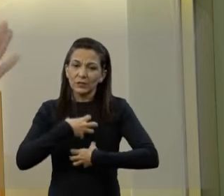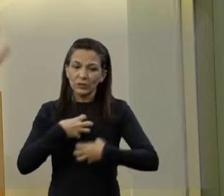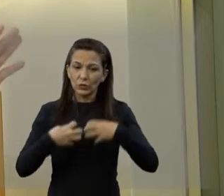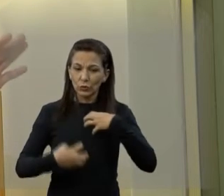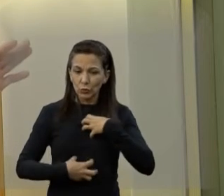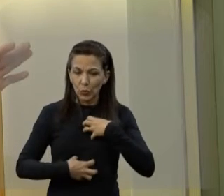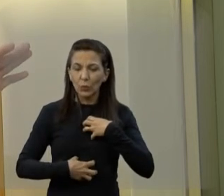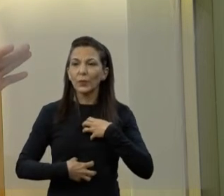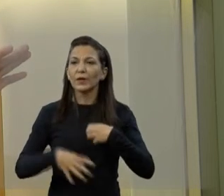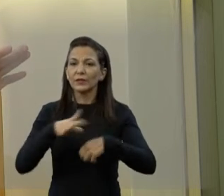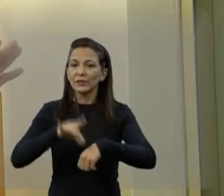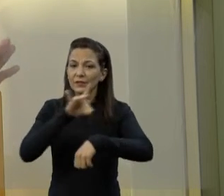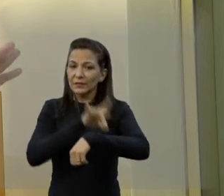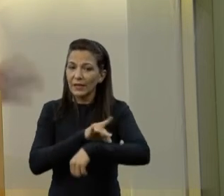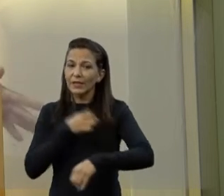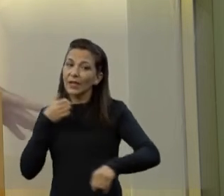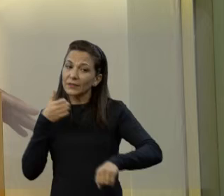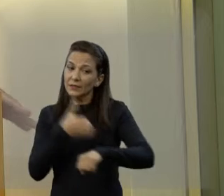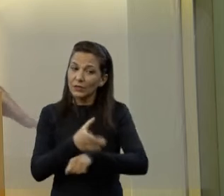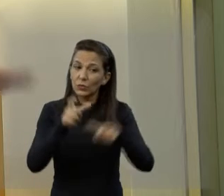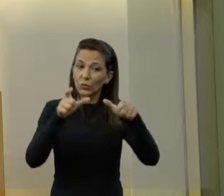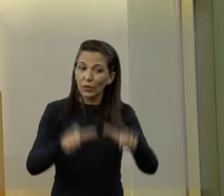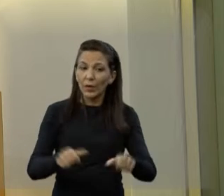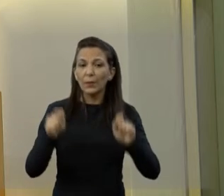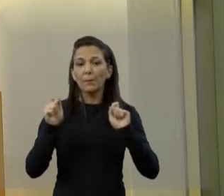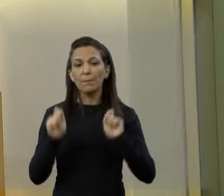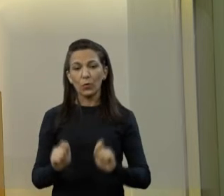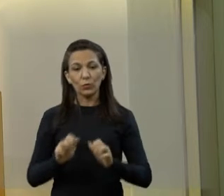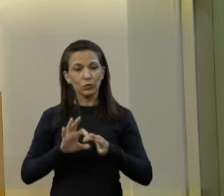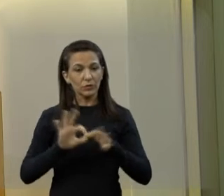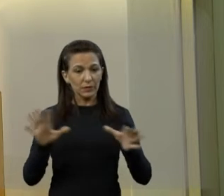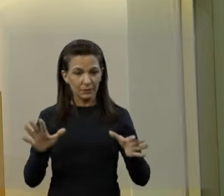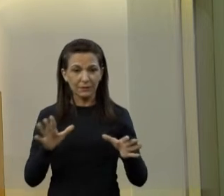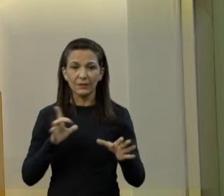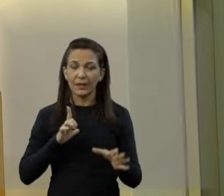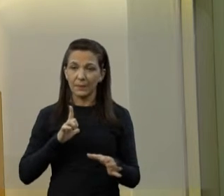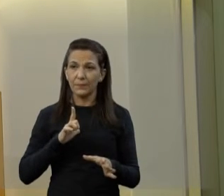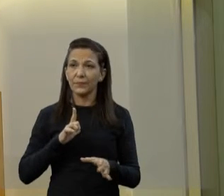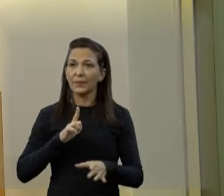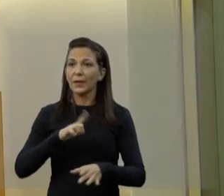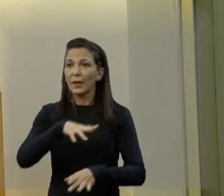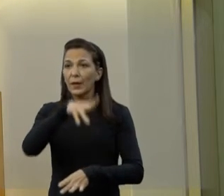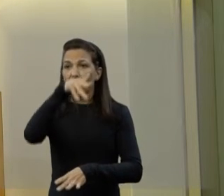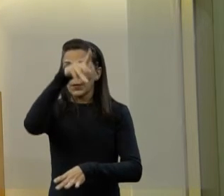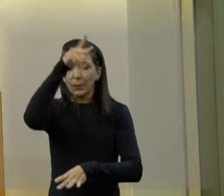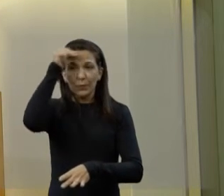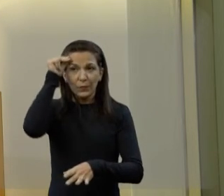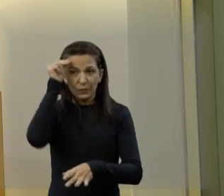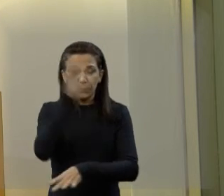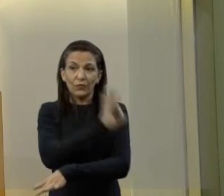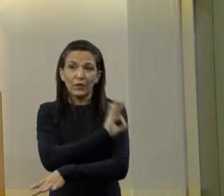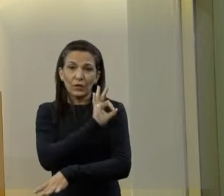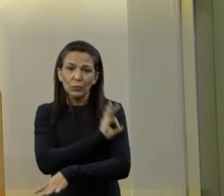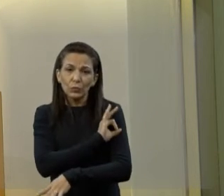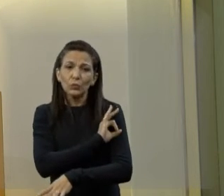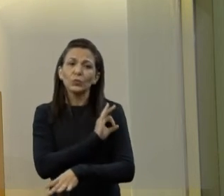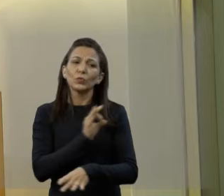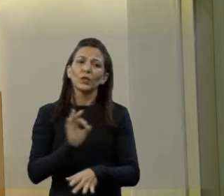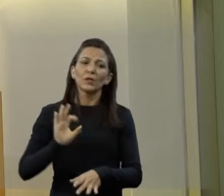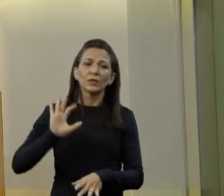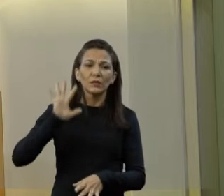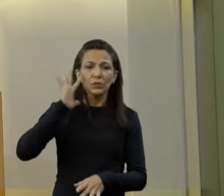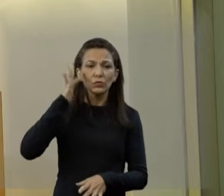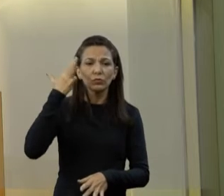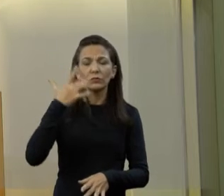nem falou e ainda bem que é um problema parece que a prefeitura não toma Providência nenhuma diante dos casos apresentados